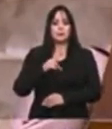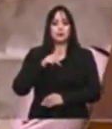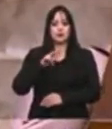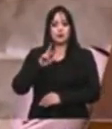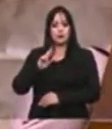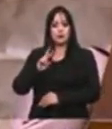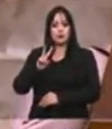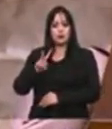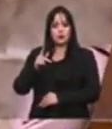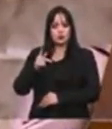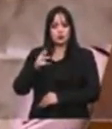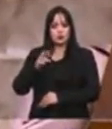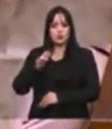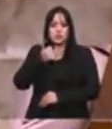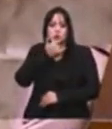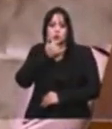DVBR,